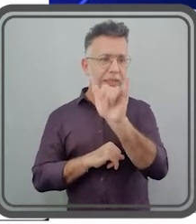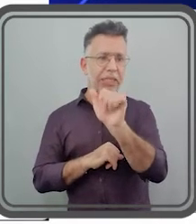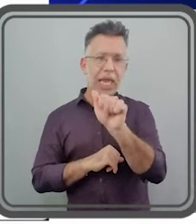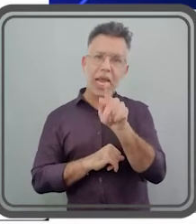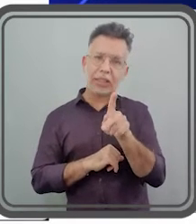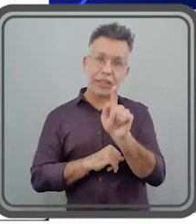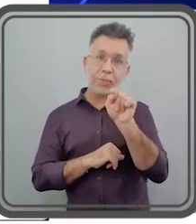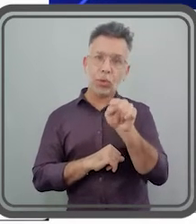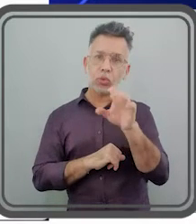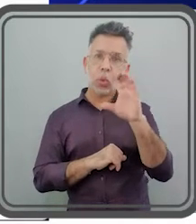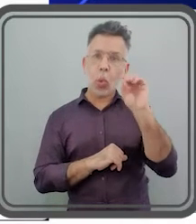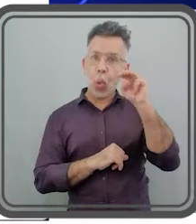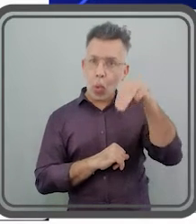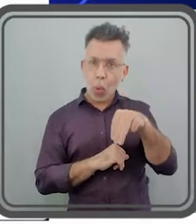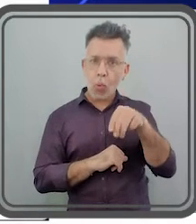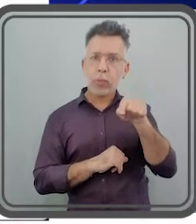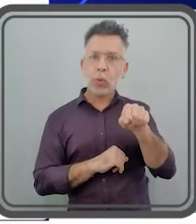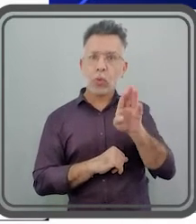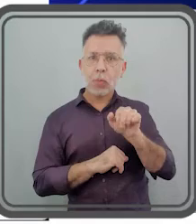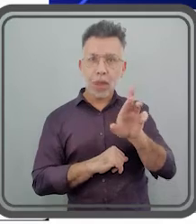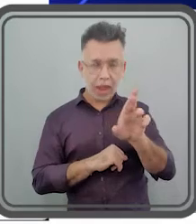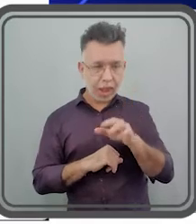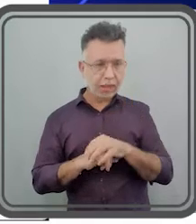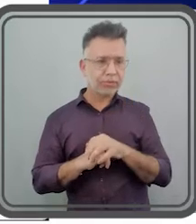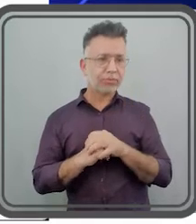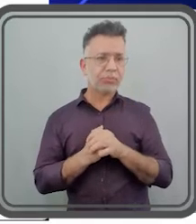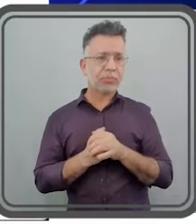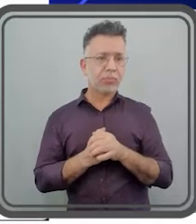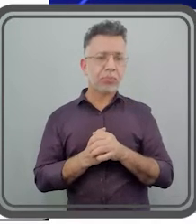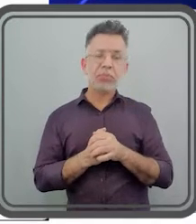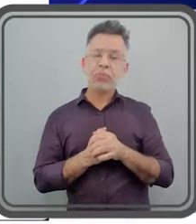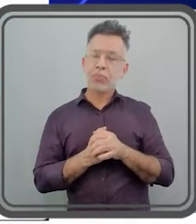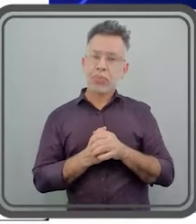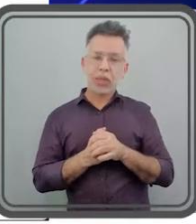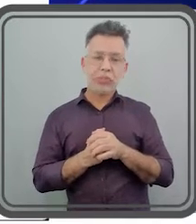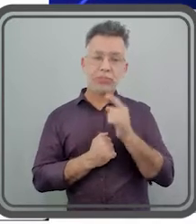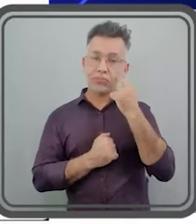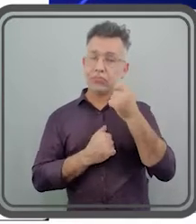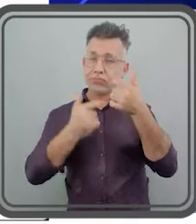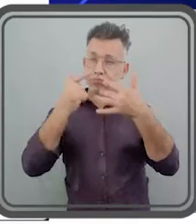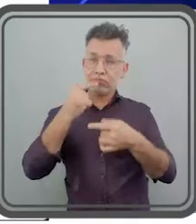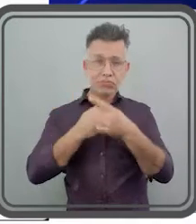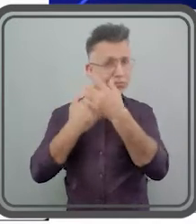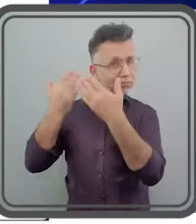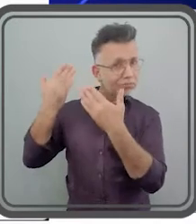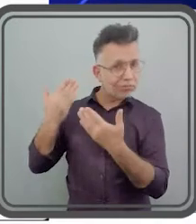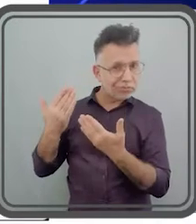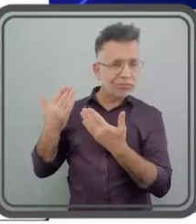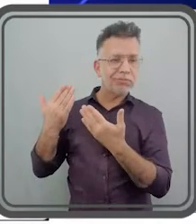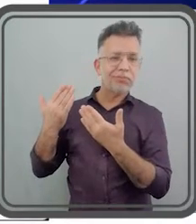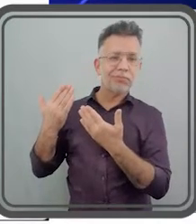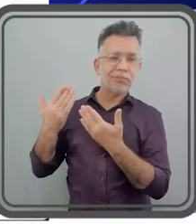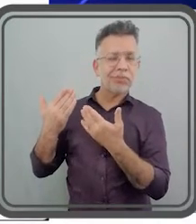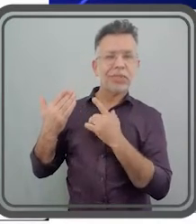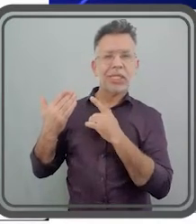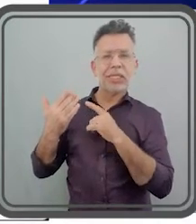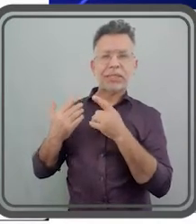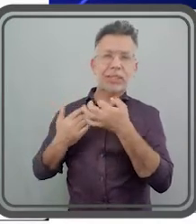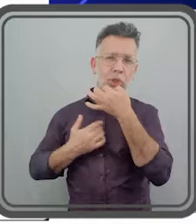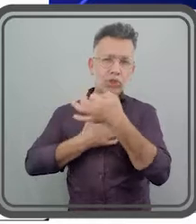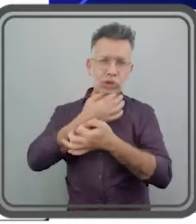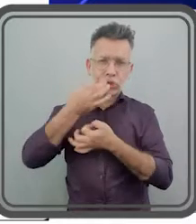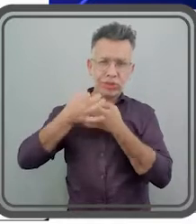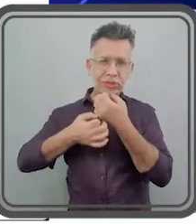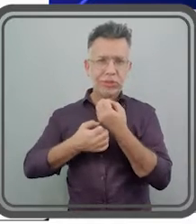caiaque.com.br caiaque com y no final né e último cabeludo e aqui você tem como não para postar que tava falando aí né